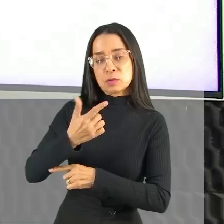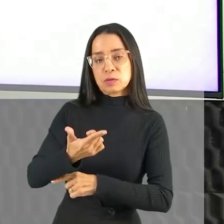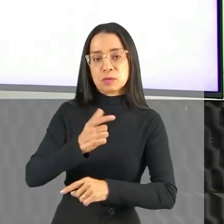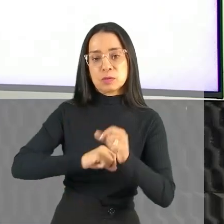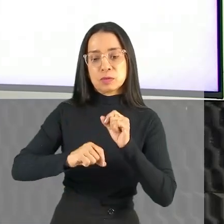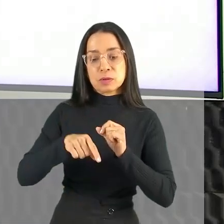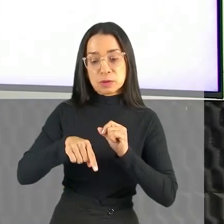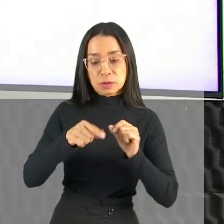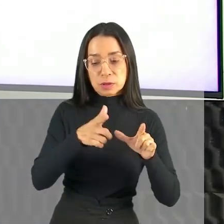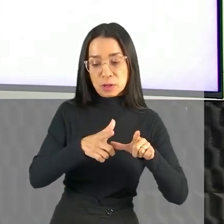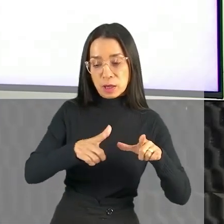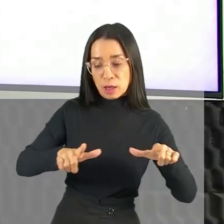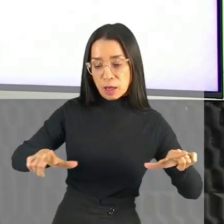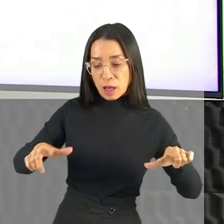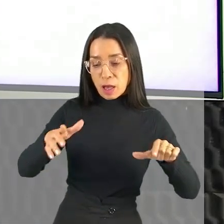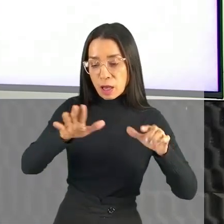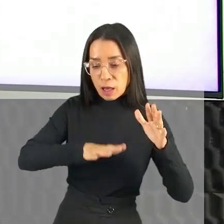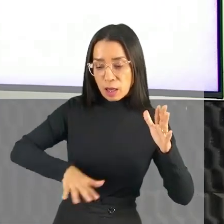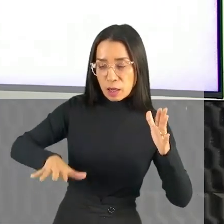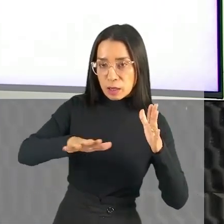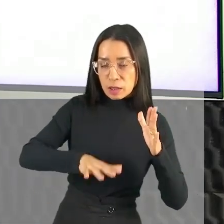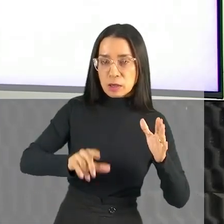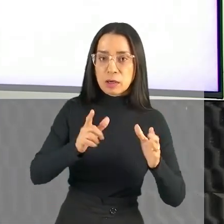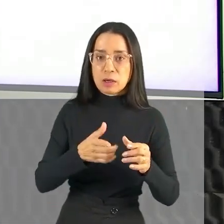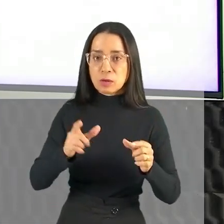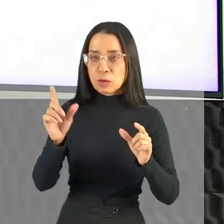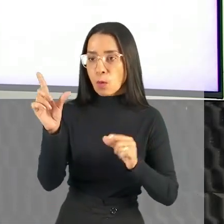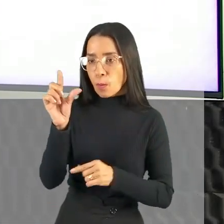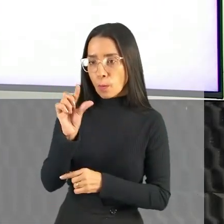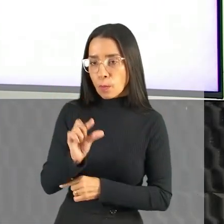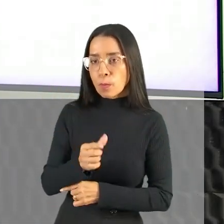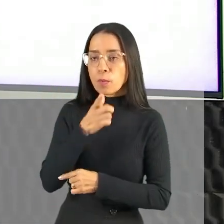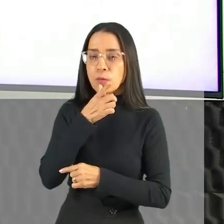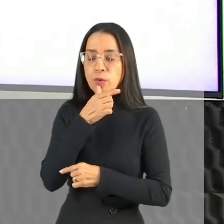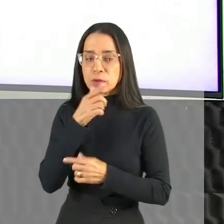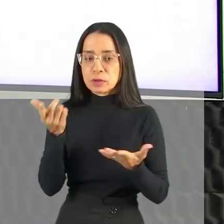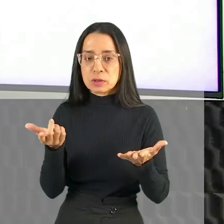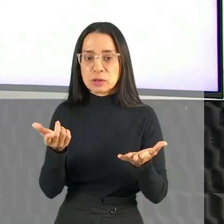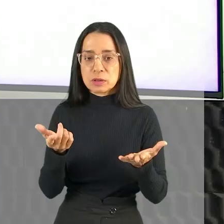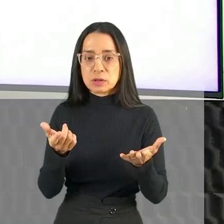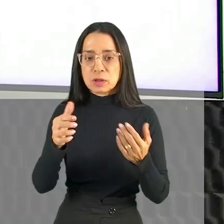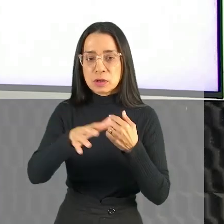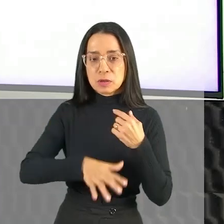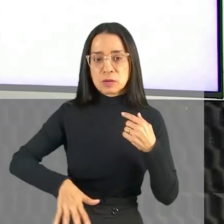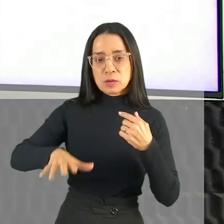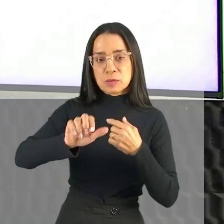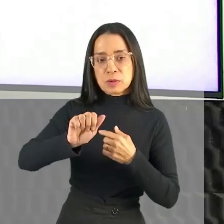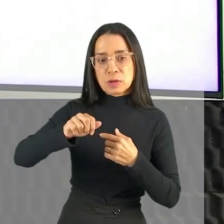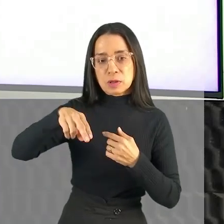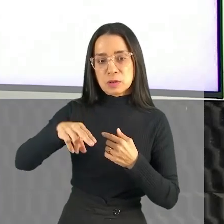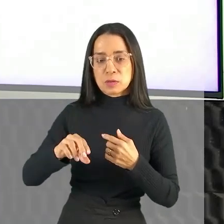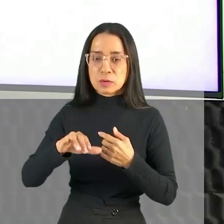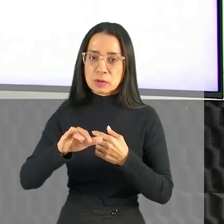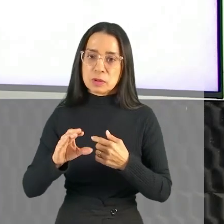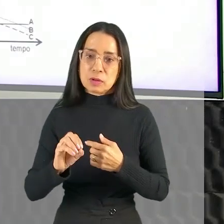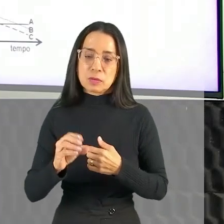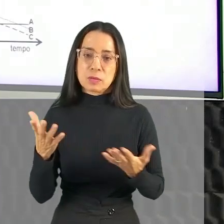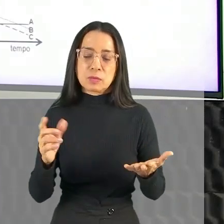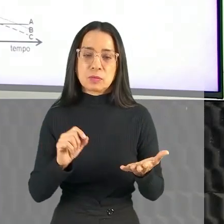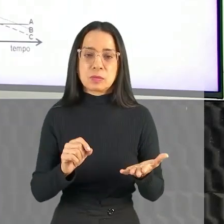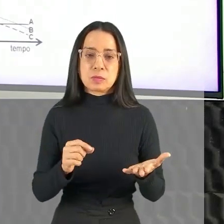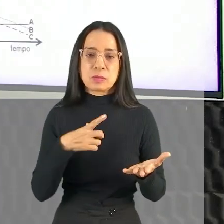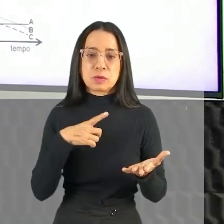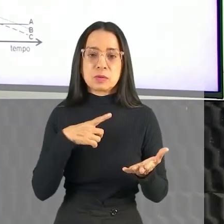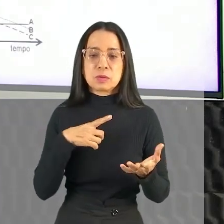que é esse termo aqui que ele usou, anóxia, né? Fica um ambiente anóxio. Então, nós temos aí